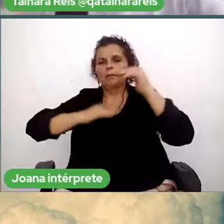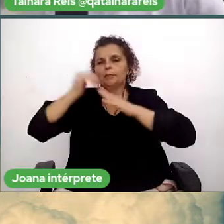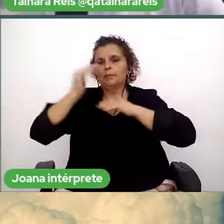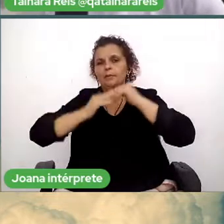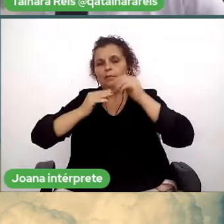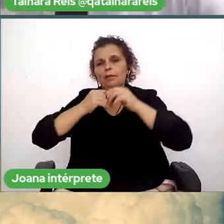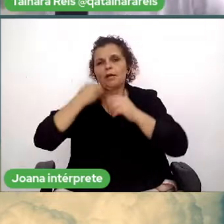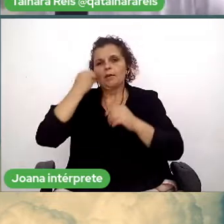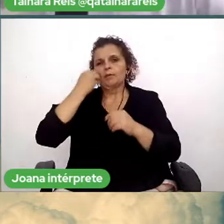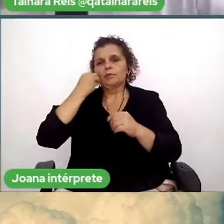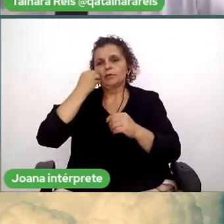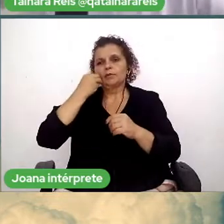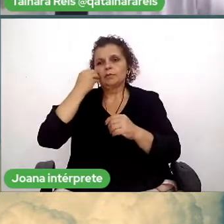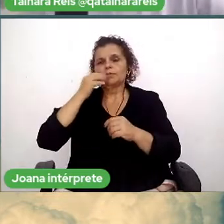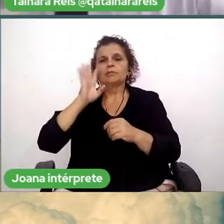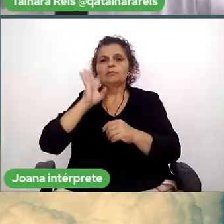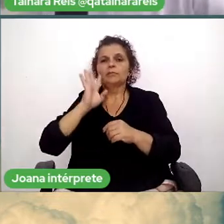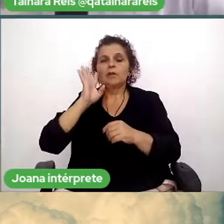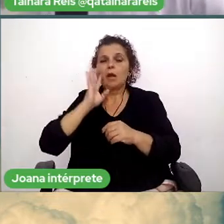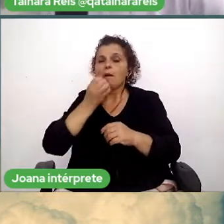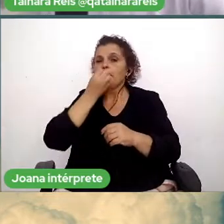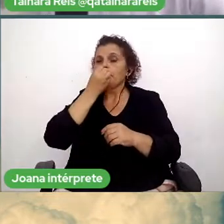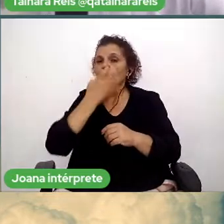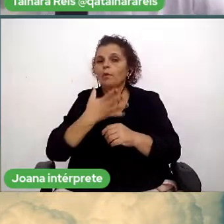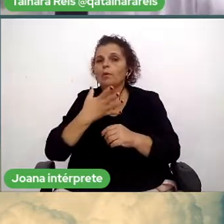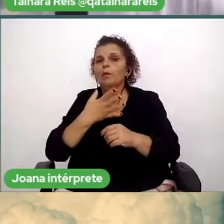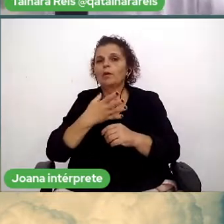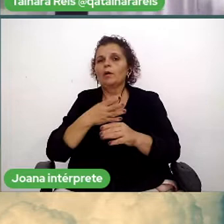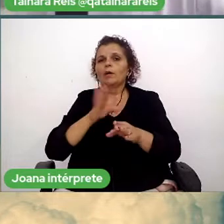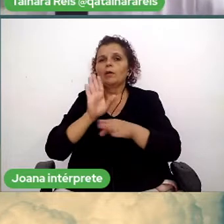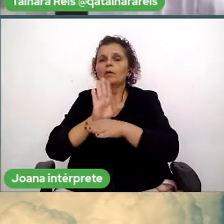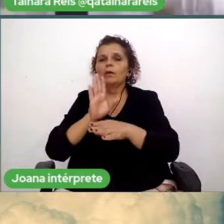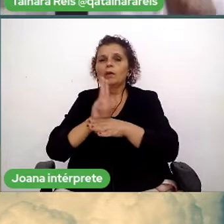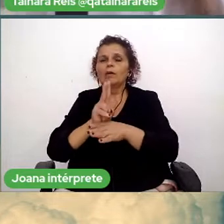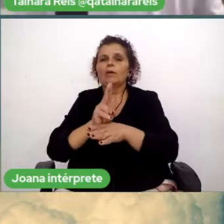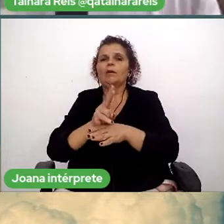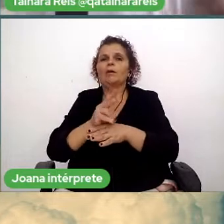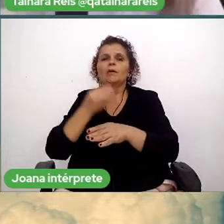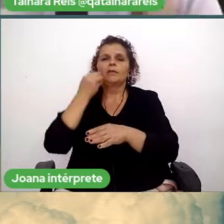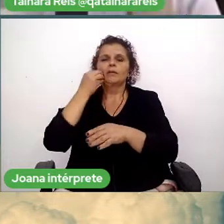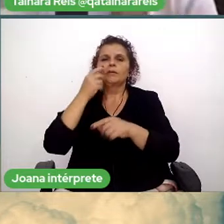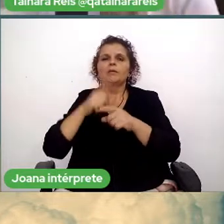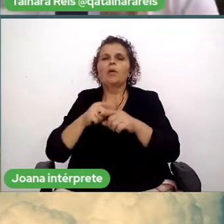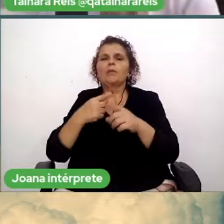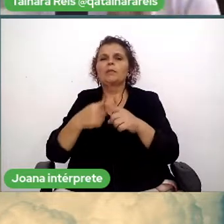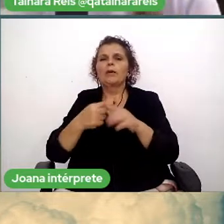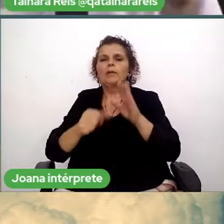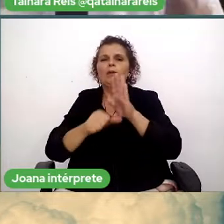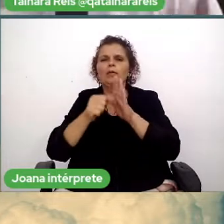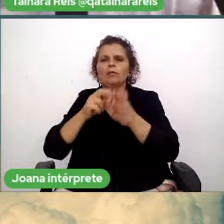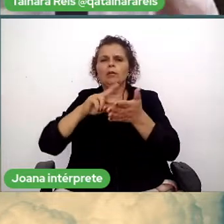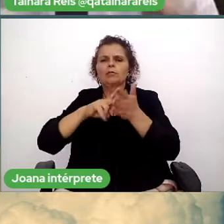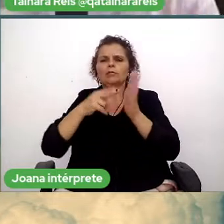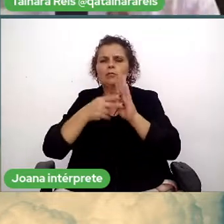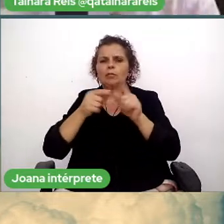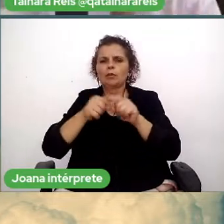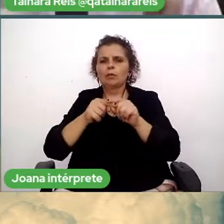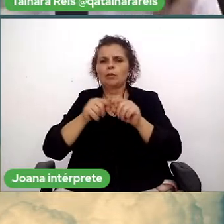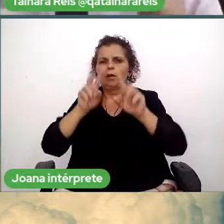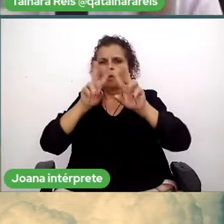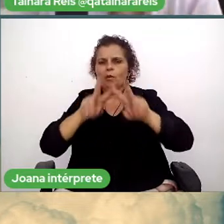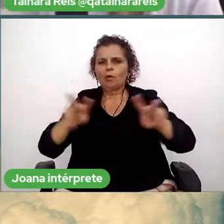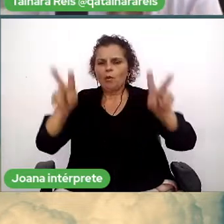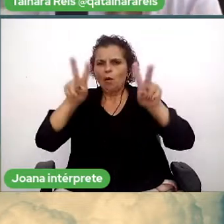experiência tem sido muito bem sucedida, que é a abordagem Shift Left Testing. Então, primeiro, para a gente entender essa abordagem, a gente vai dar uma olhada